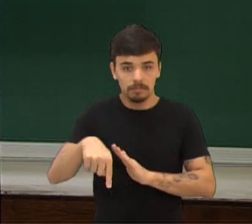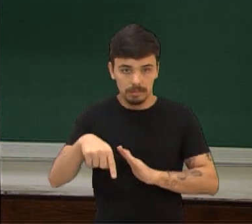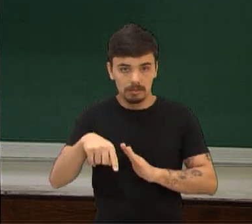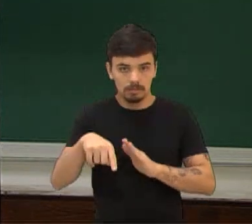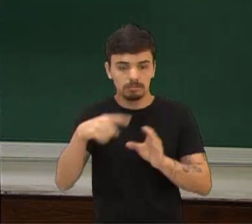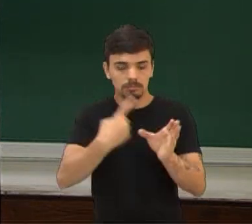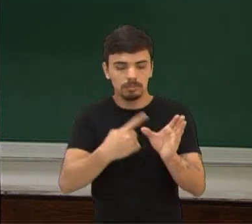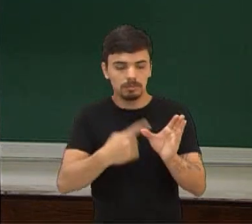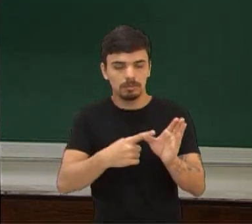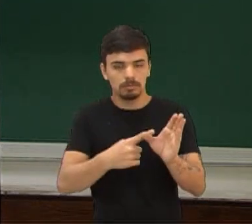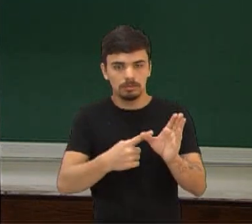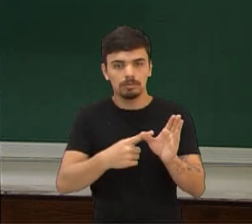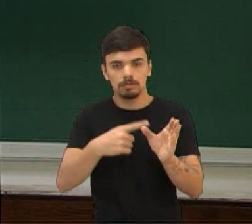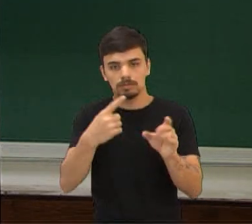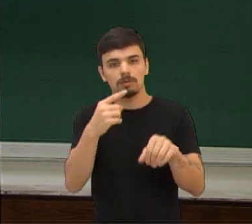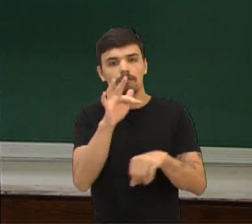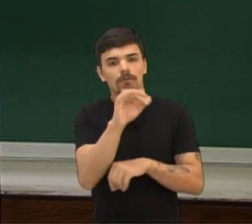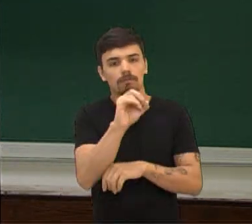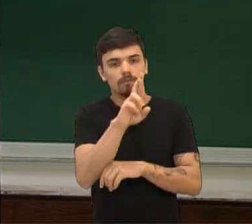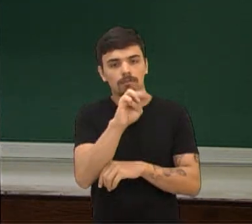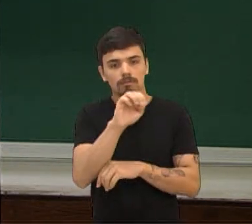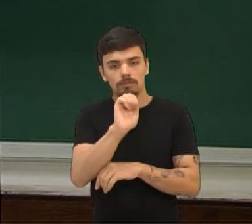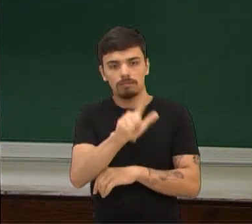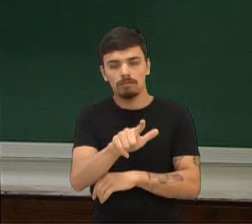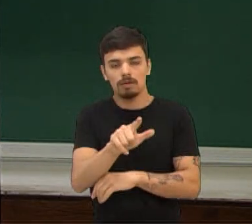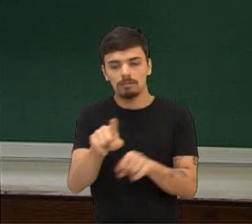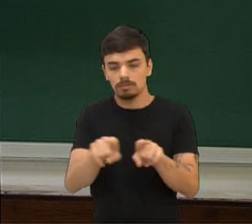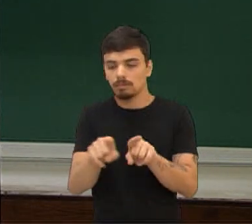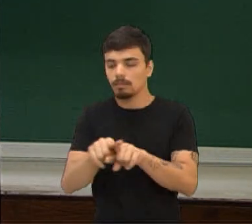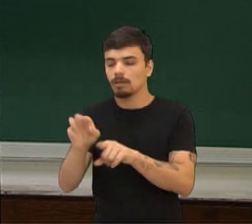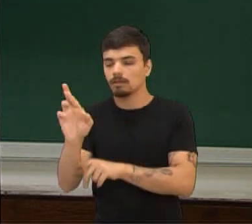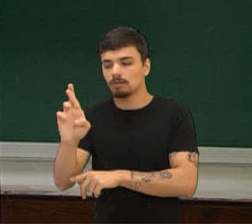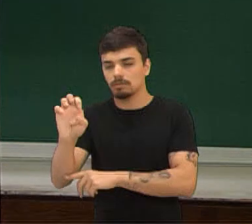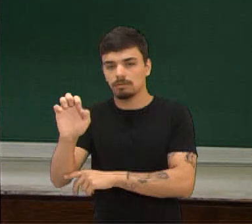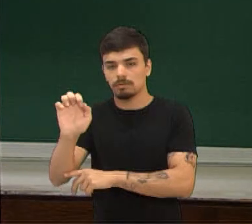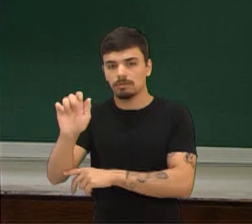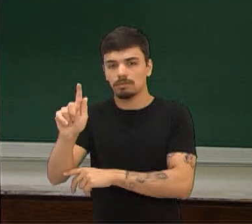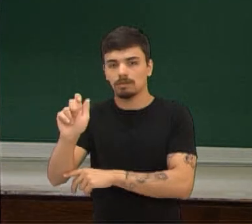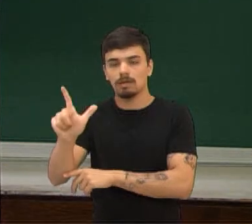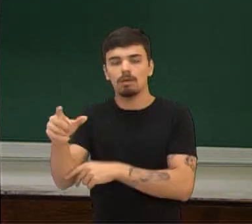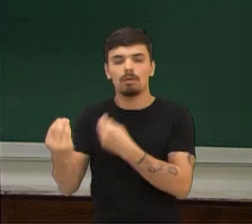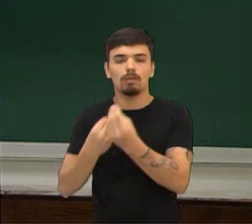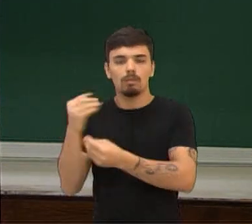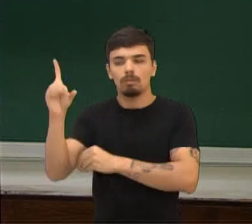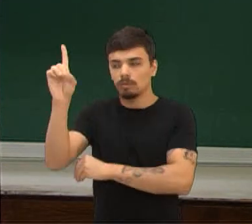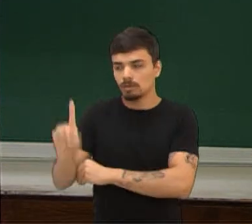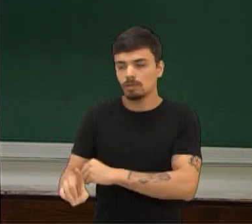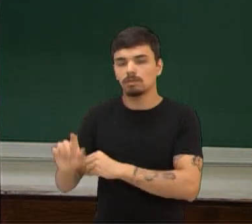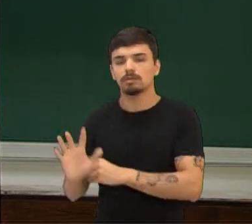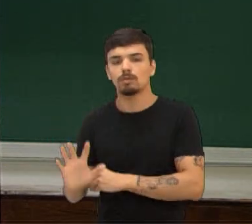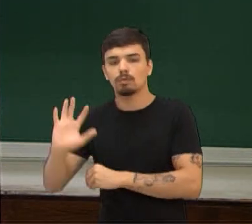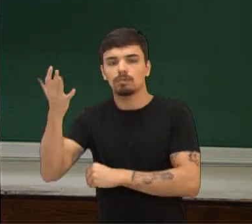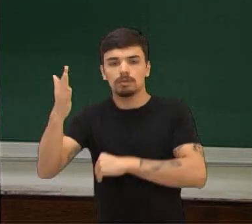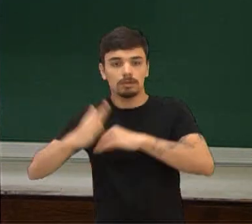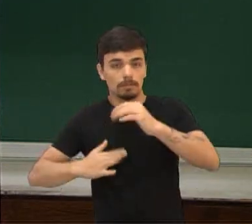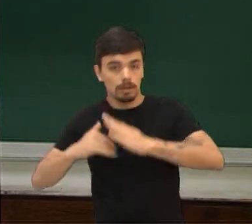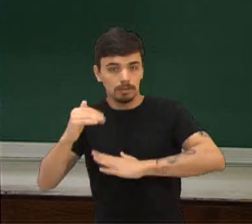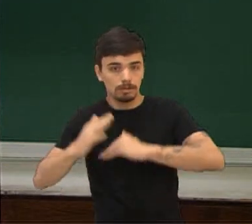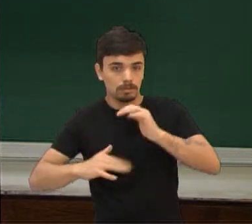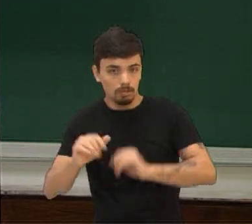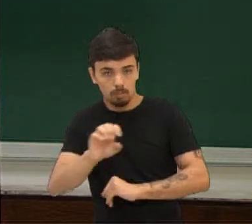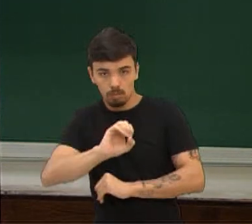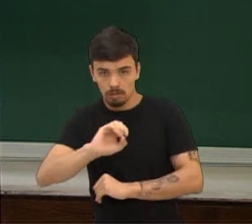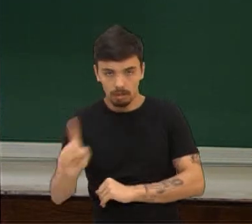na lei, e há uma cidadania real, que é aquela de como é que esse direito se efetiva, como é que ele acontece na prática ou